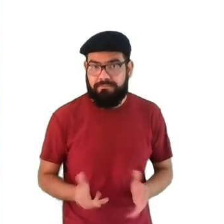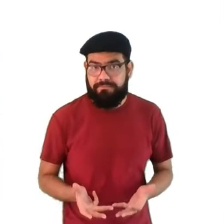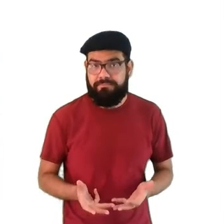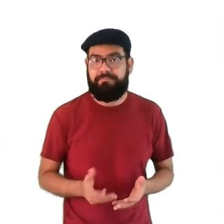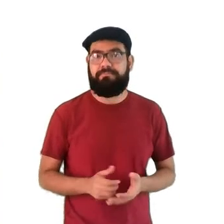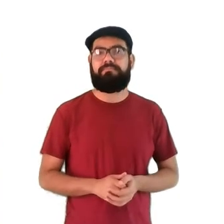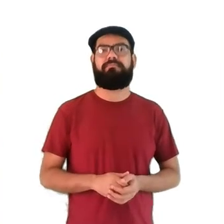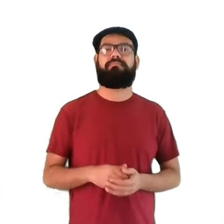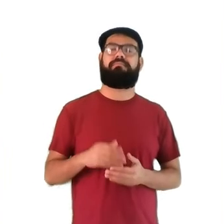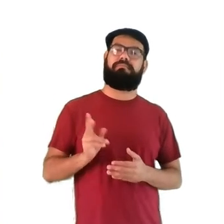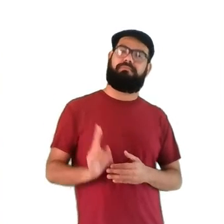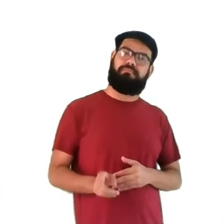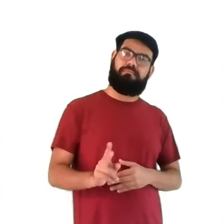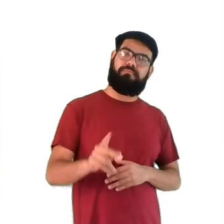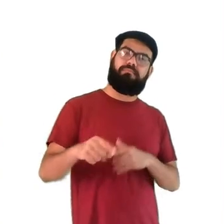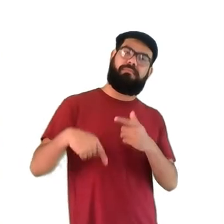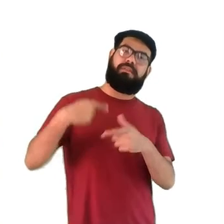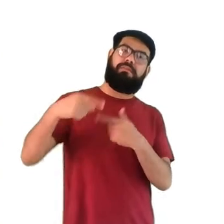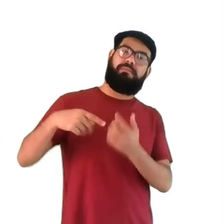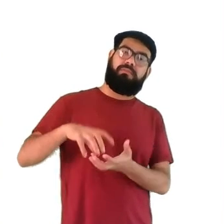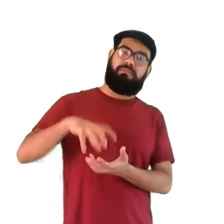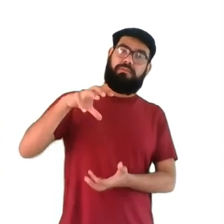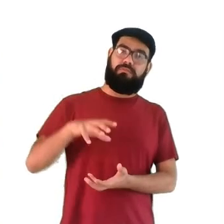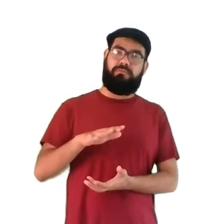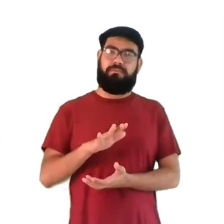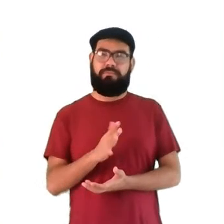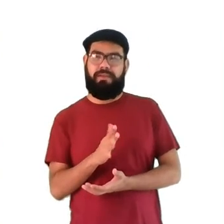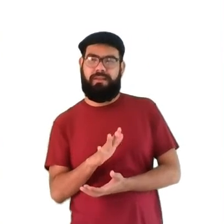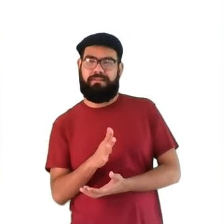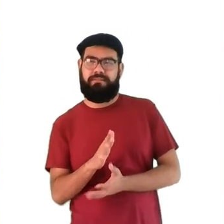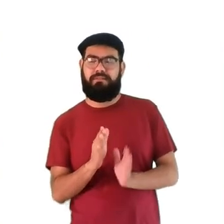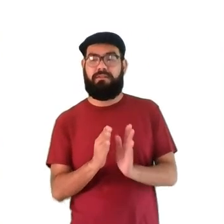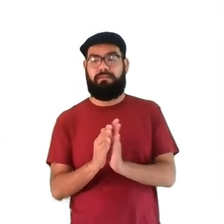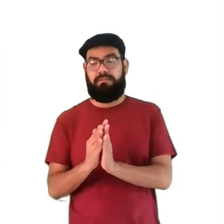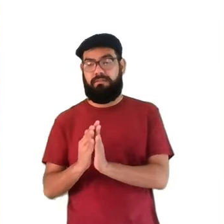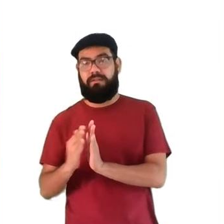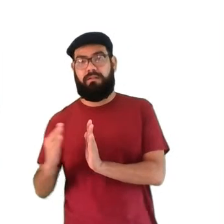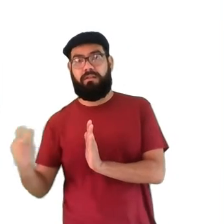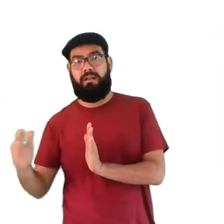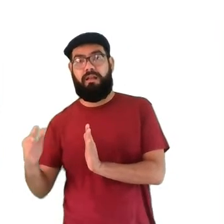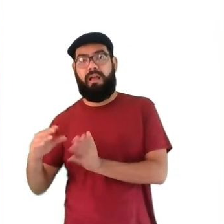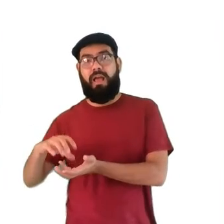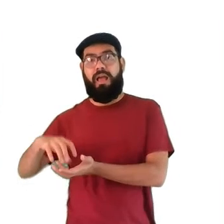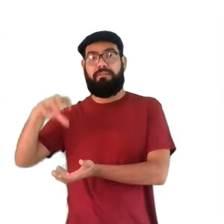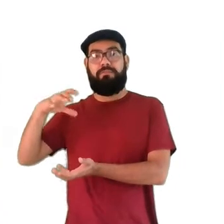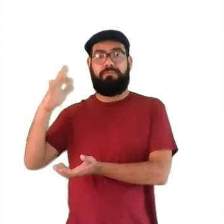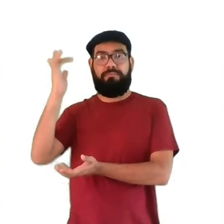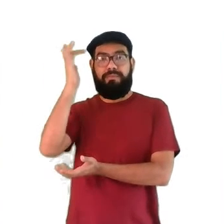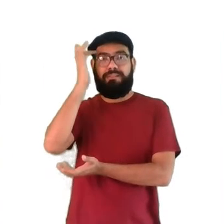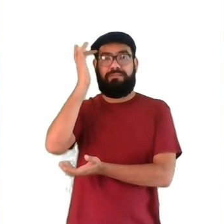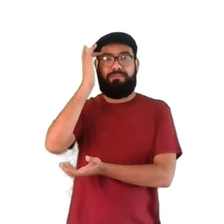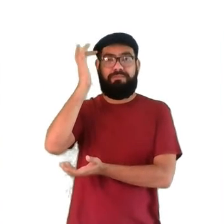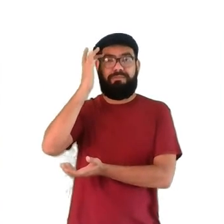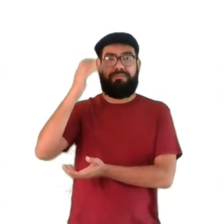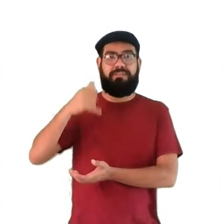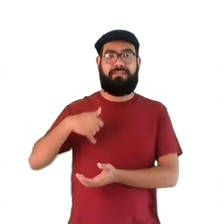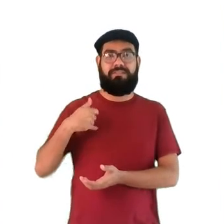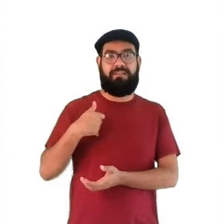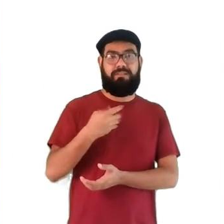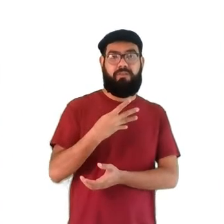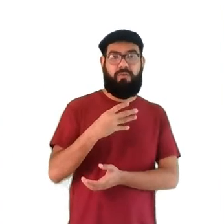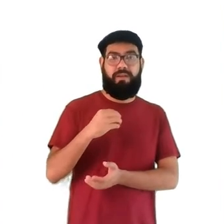Prosseguindo, depois do adulto médio, a gente chega lá no adulto maduro, né, que vai dos 40 aos